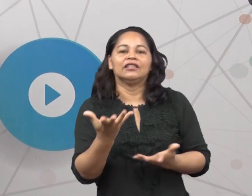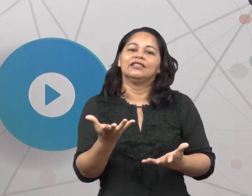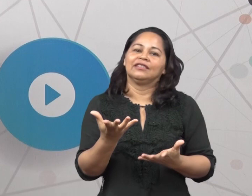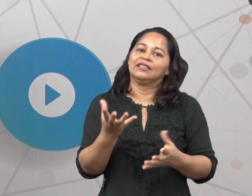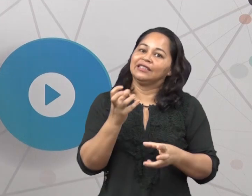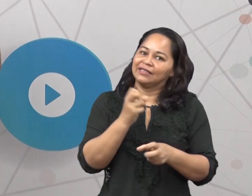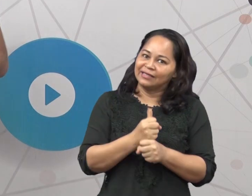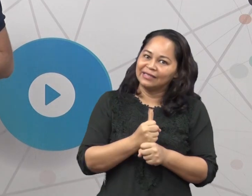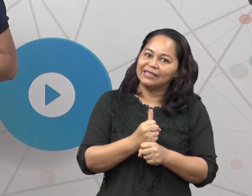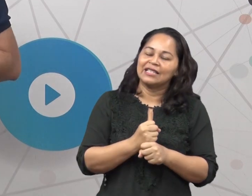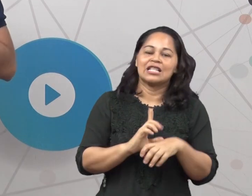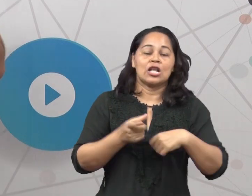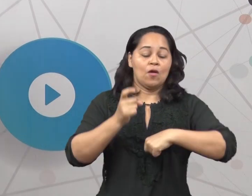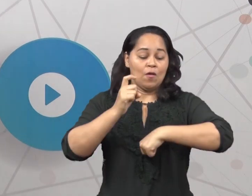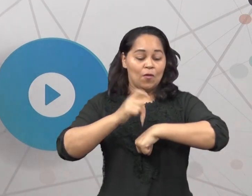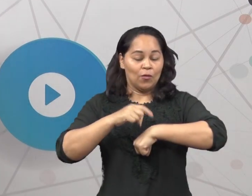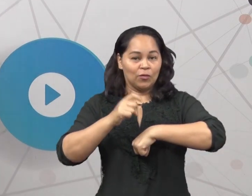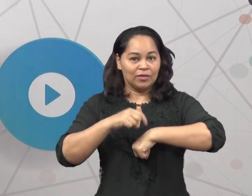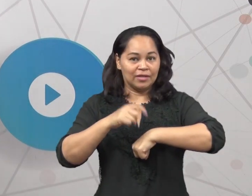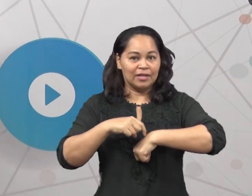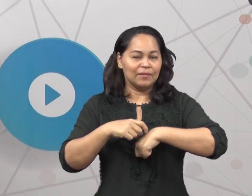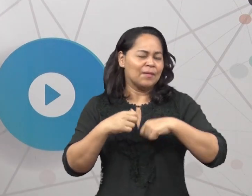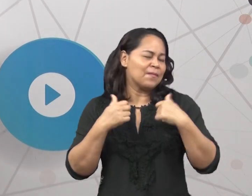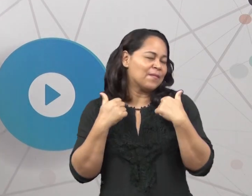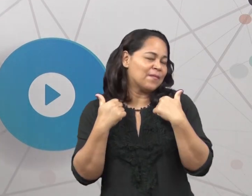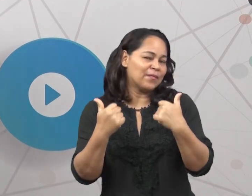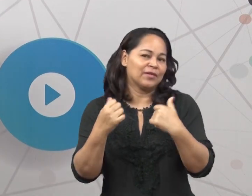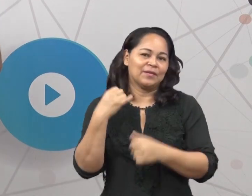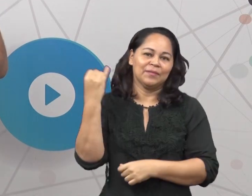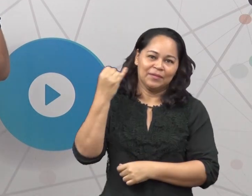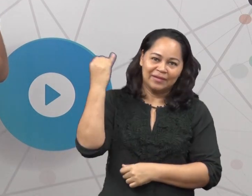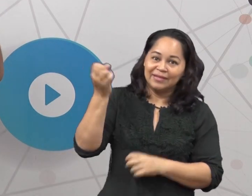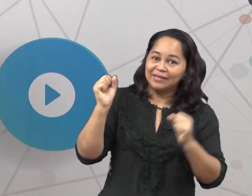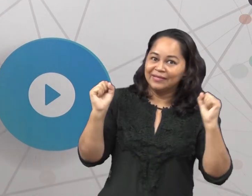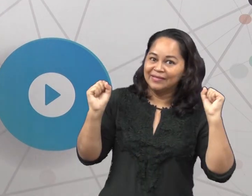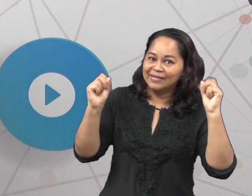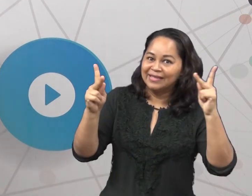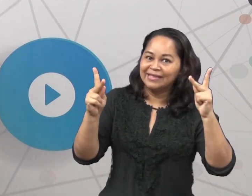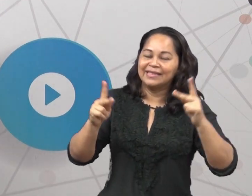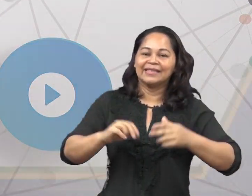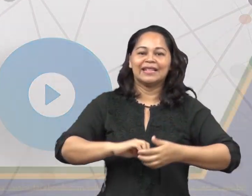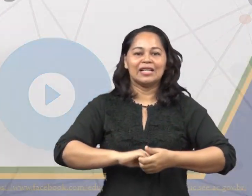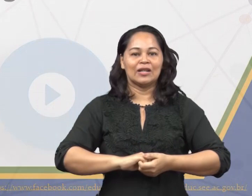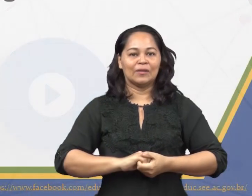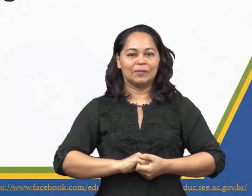contagem. Então, o tempo, ele é muito importante, ok?